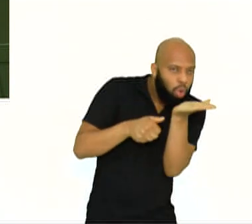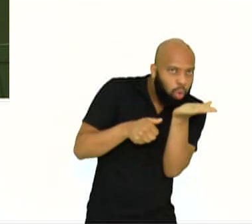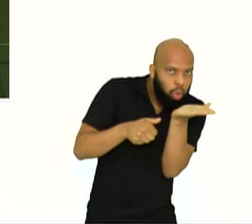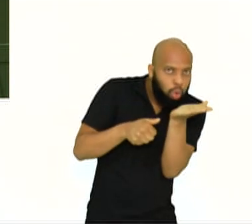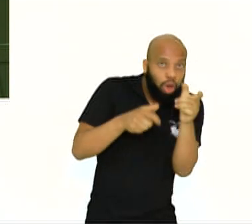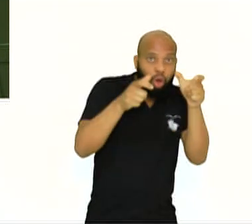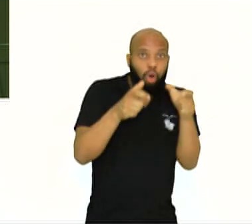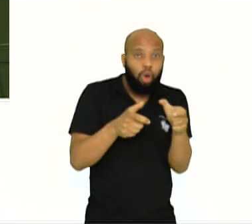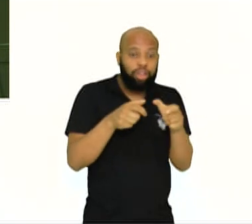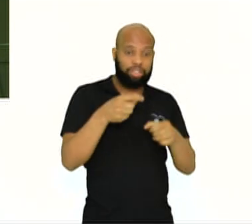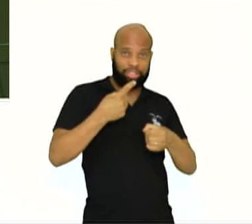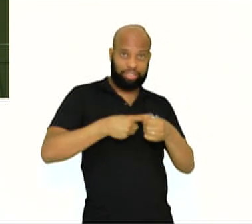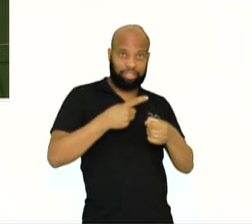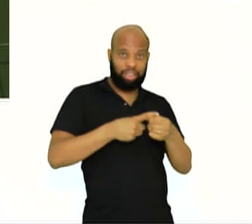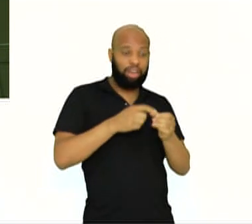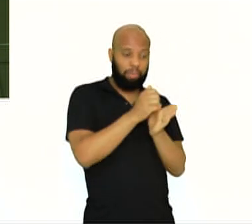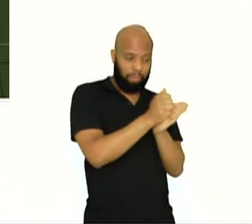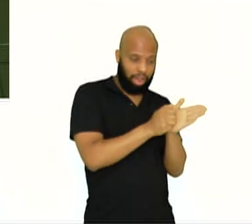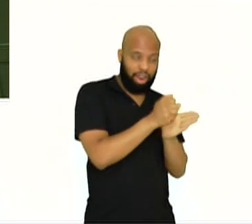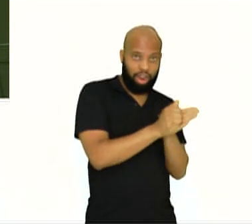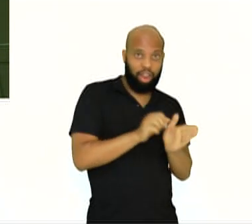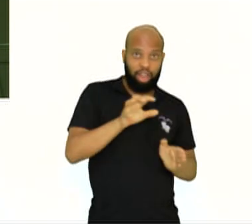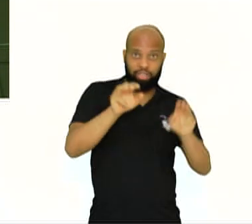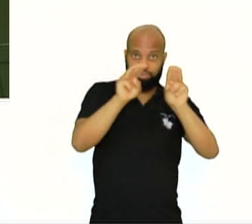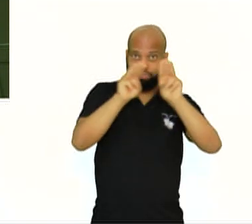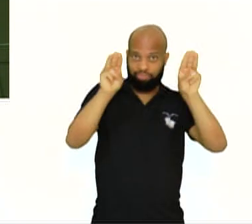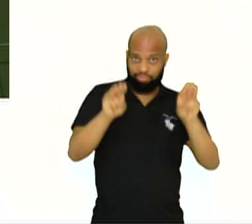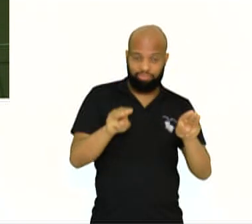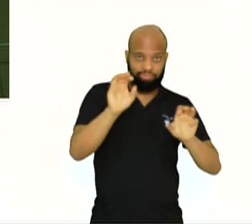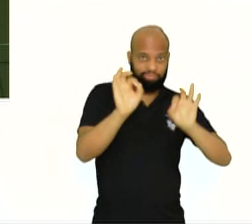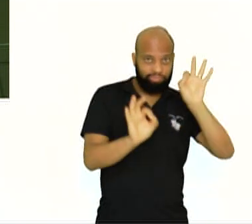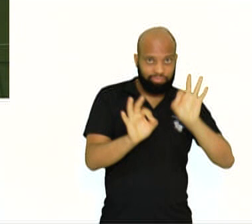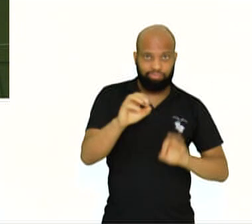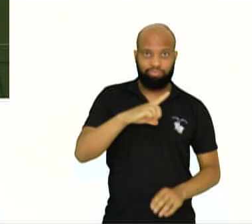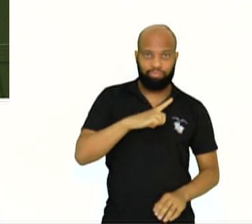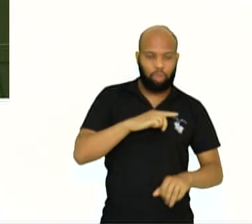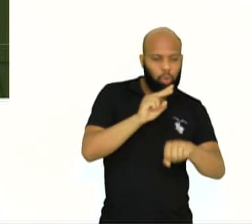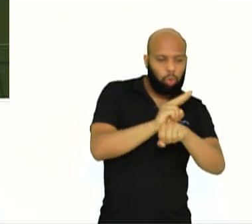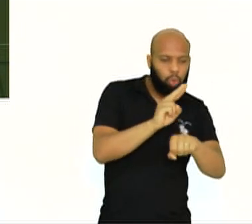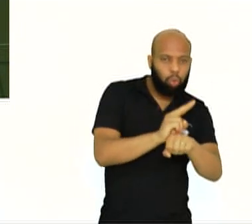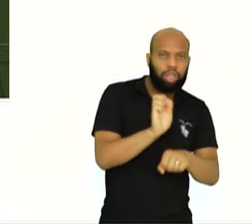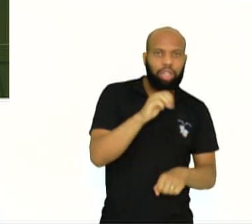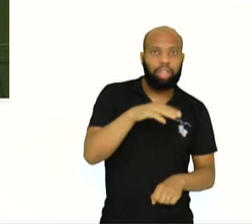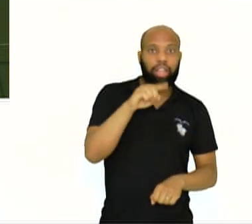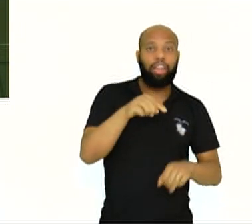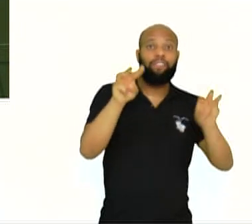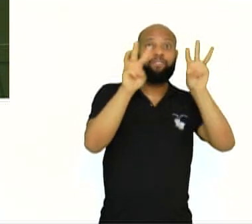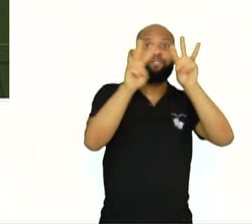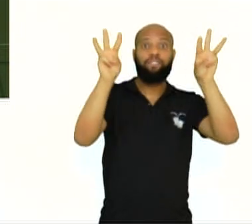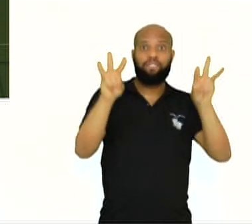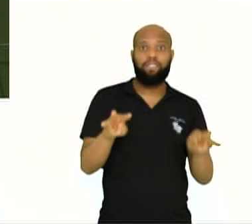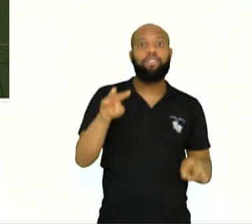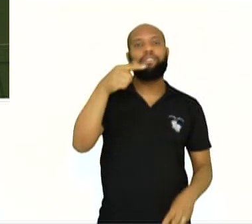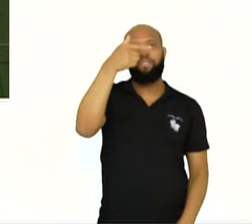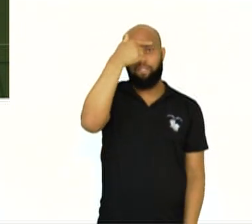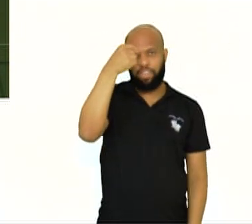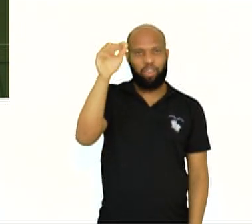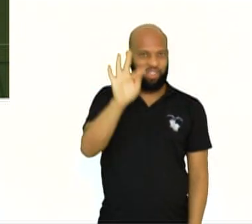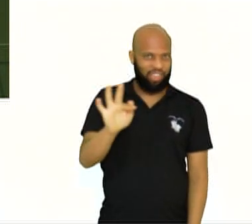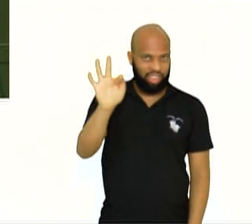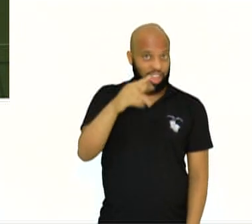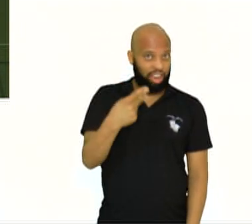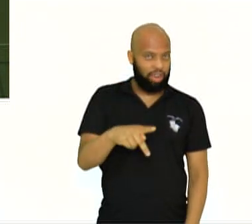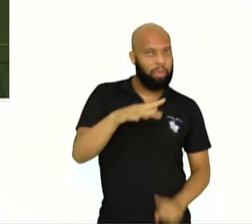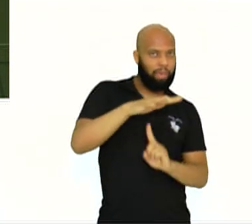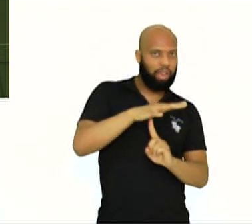de Paranaguá. Esse é um museu que ele é organizado e cuidado pela Universidade Federal do Paraná, mas ele